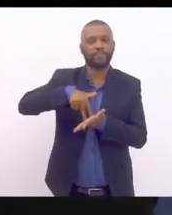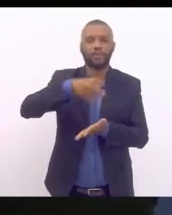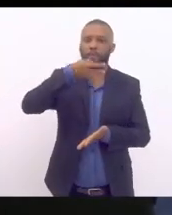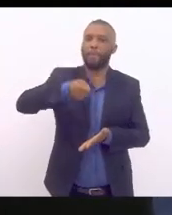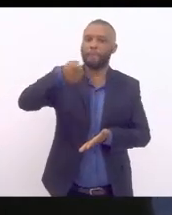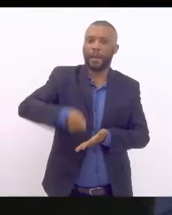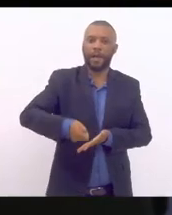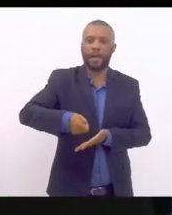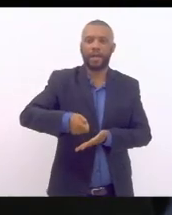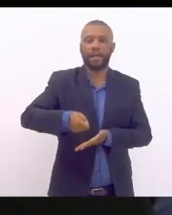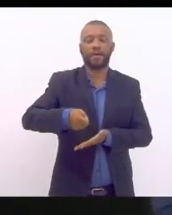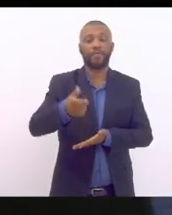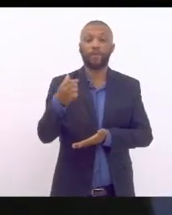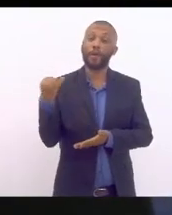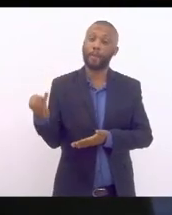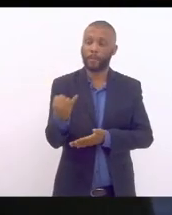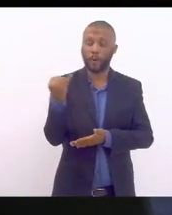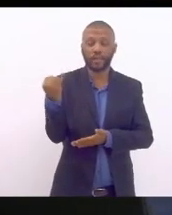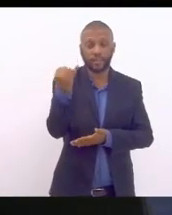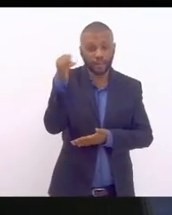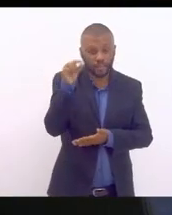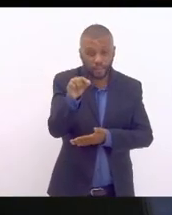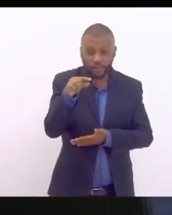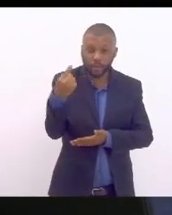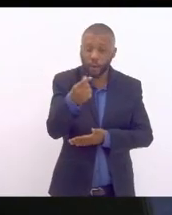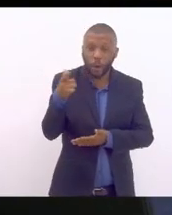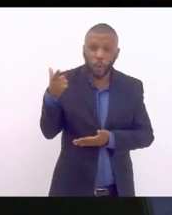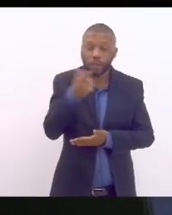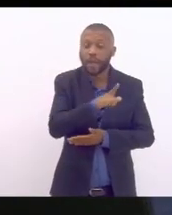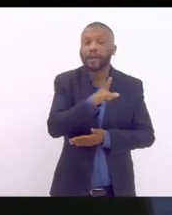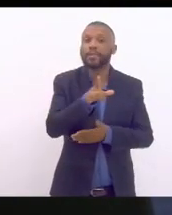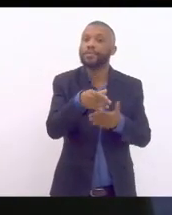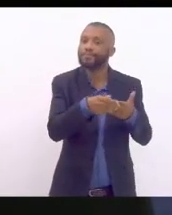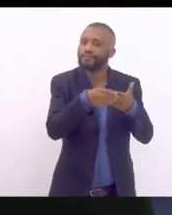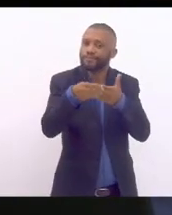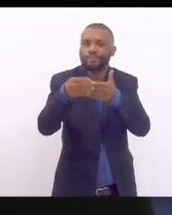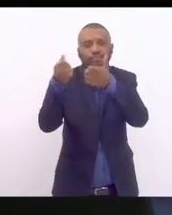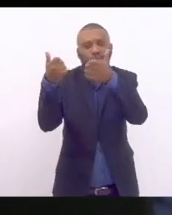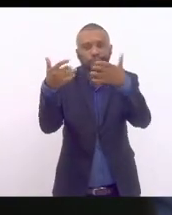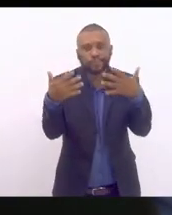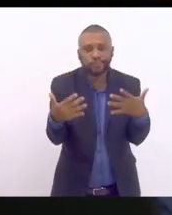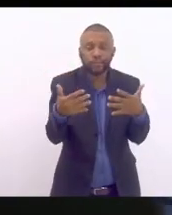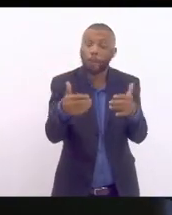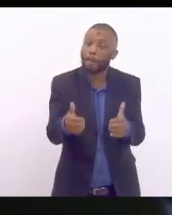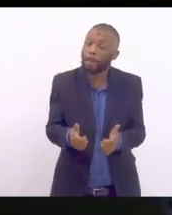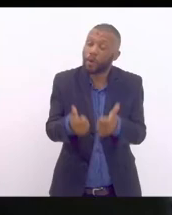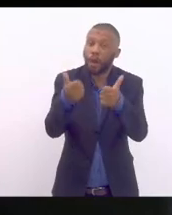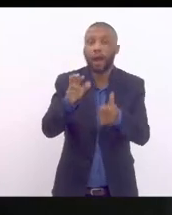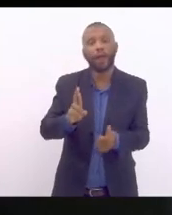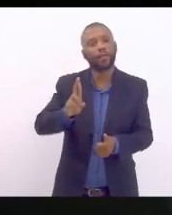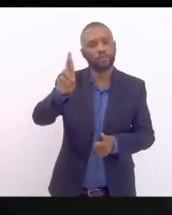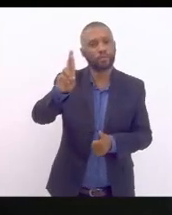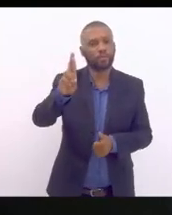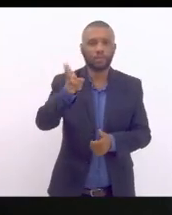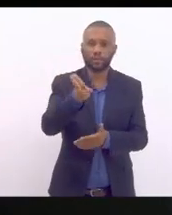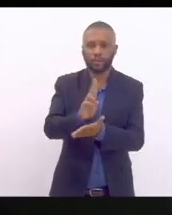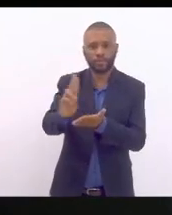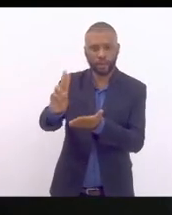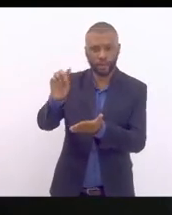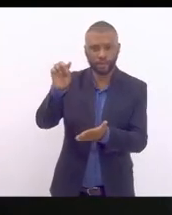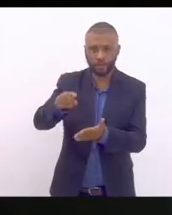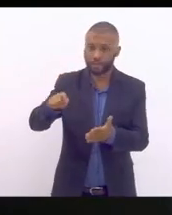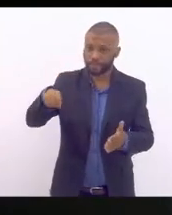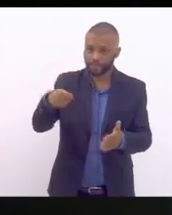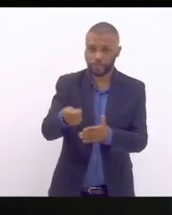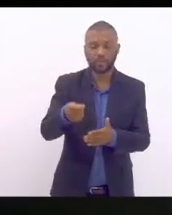foi fundamental para que nós pudéssemos conduzir aquilo que o melhor reitor da Universidade do Estado do Rio de